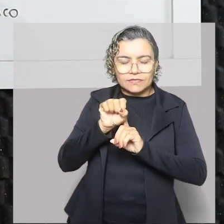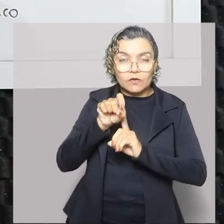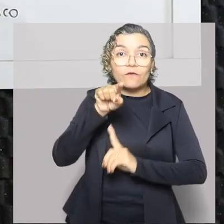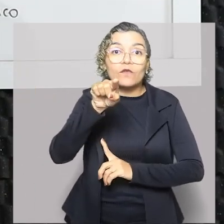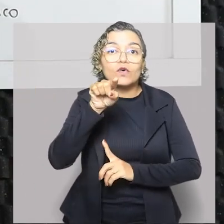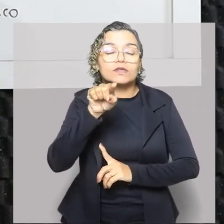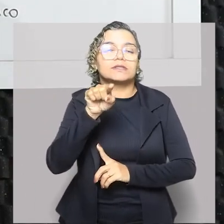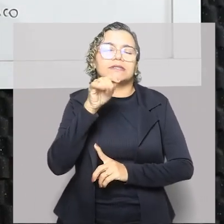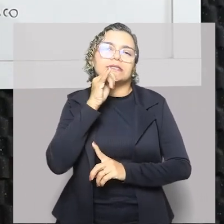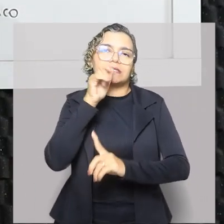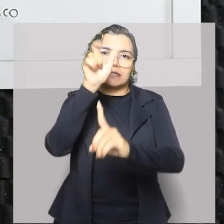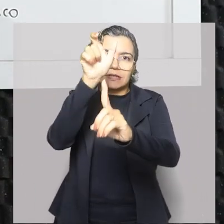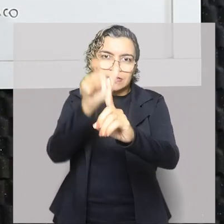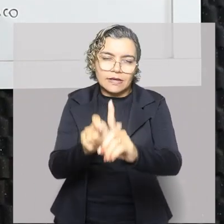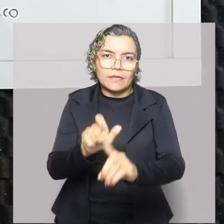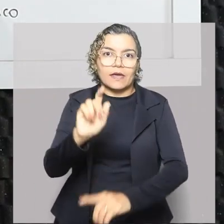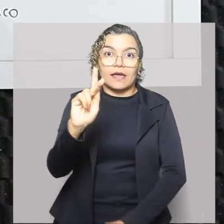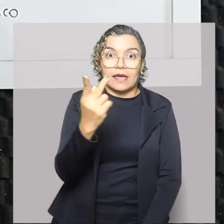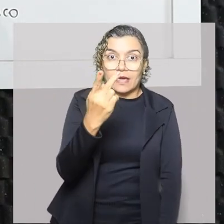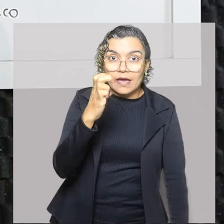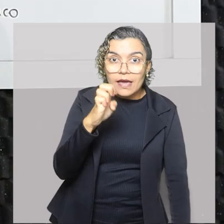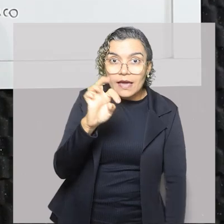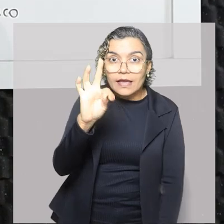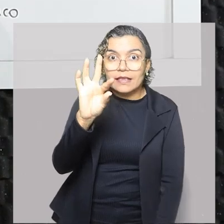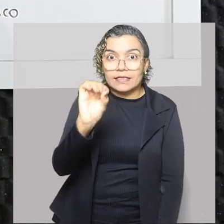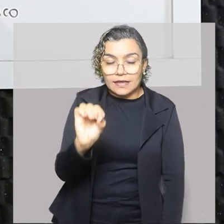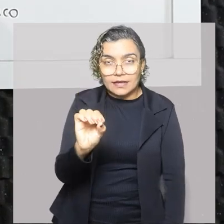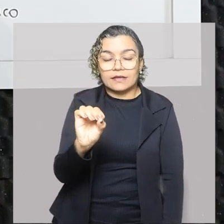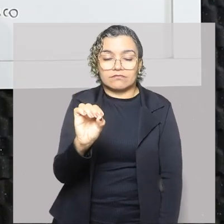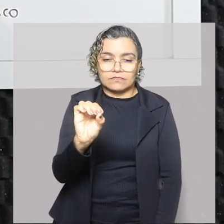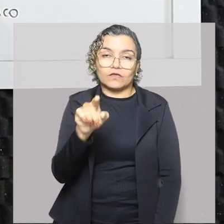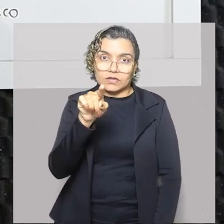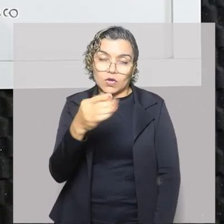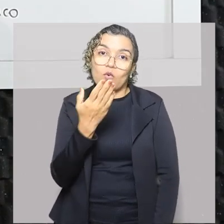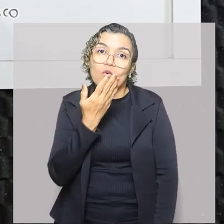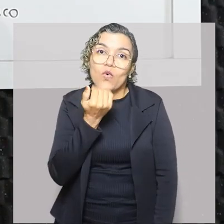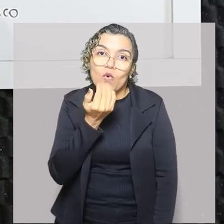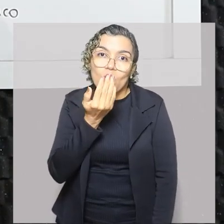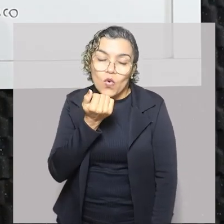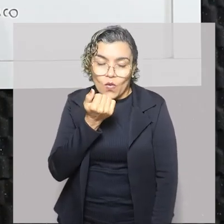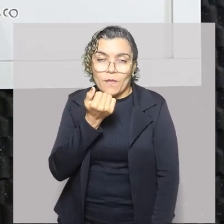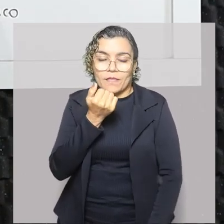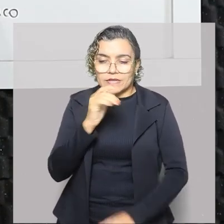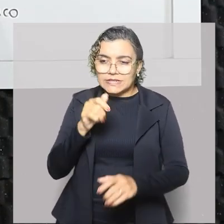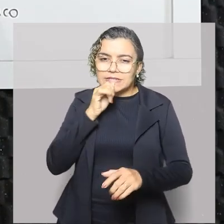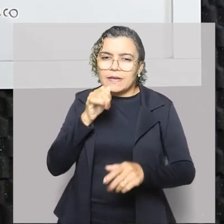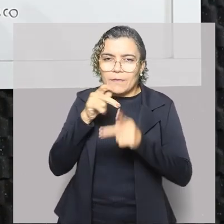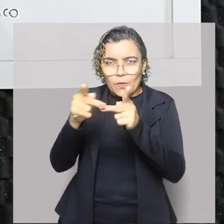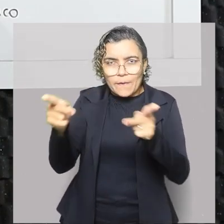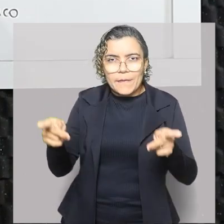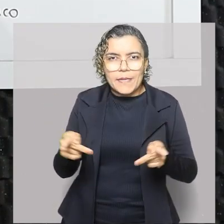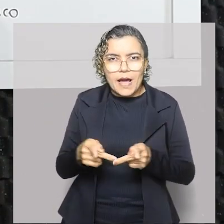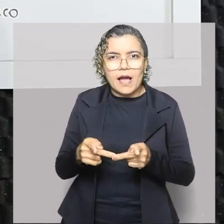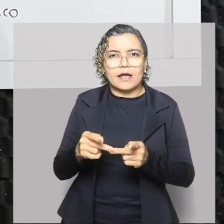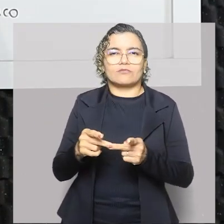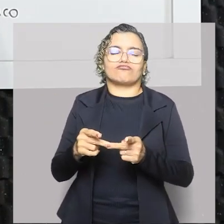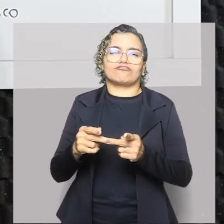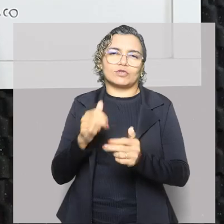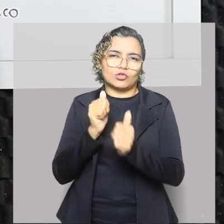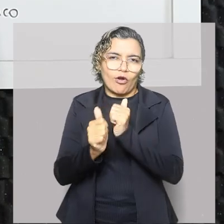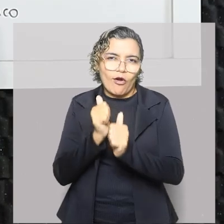Você, que é um indivíduo heterotrófico, o que é que você faz? Você come, né, aquele prato ali de arroz com